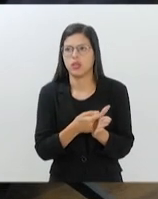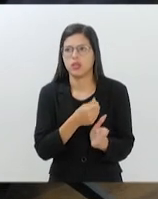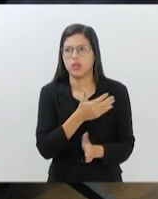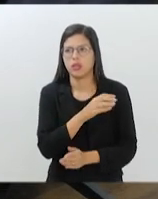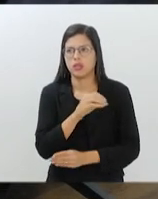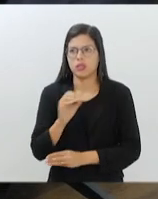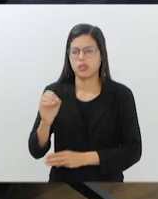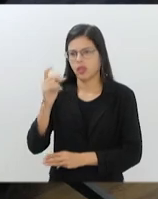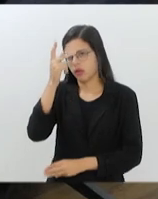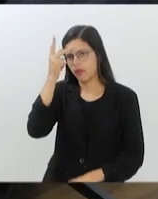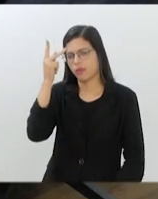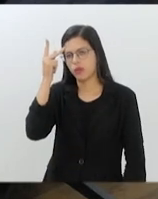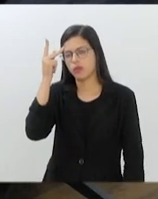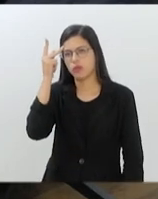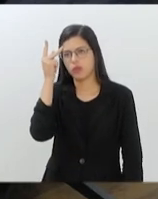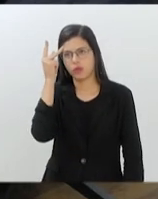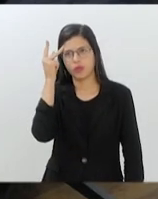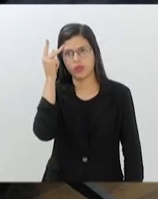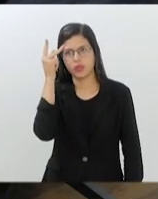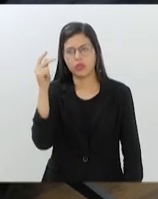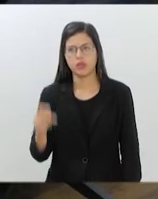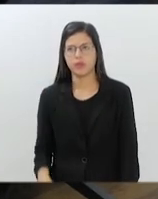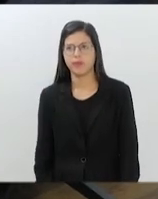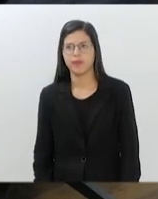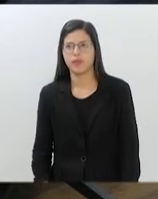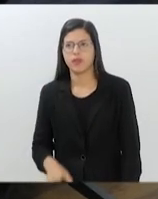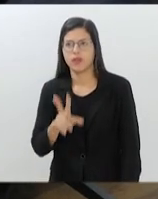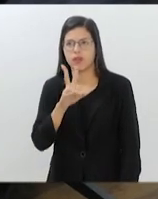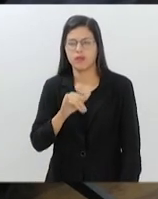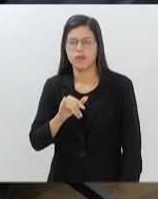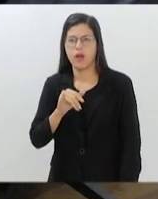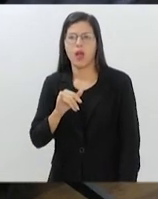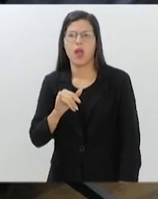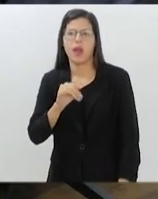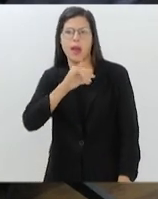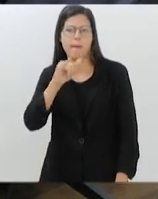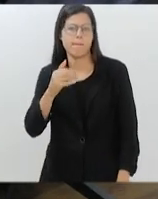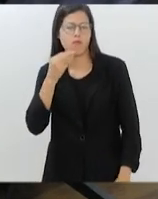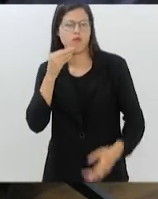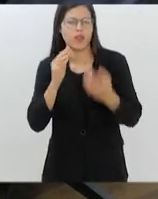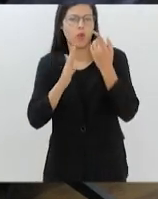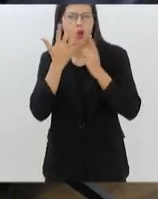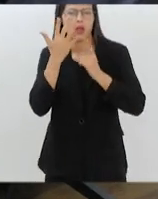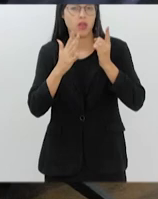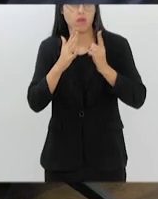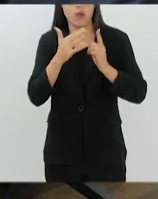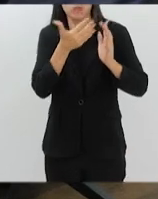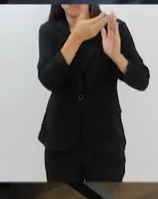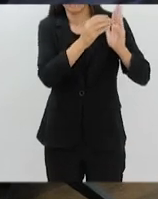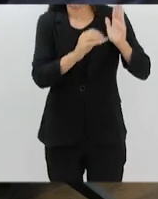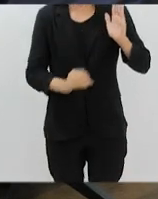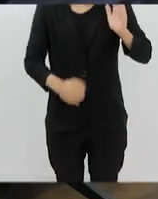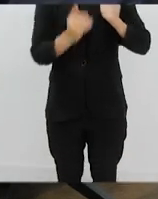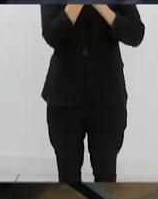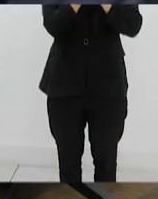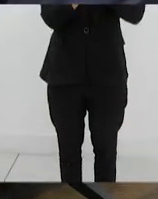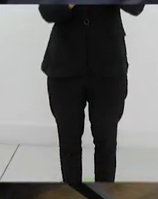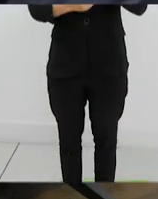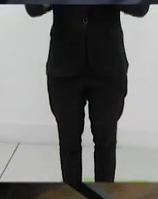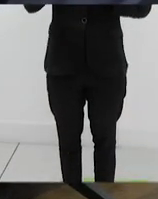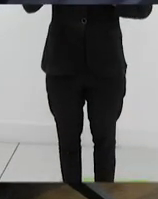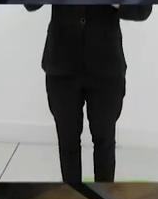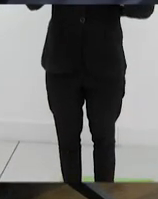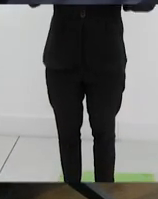personalidades que vão usufruido curtir o Carnaval são esses 100 aqui quem define isso quem define